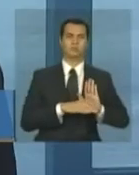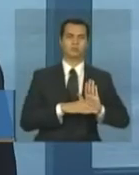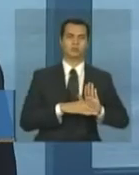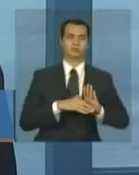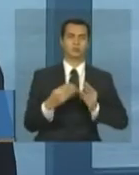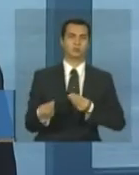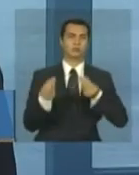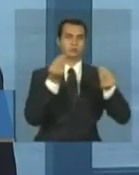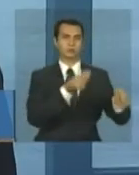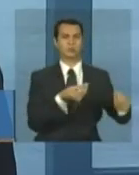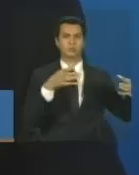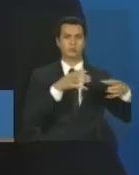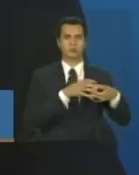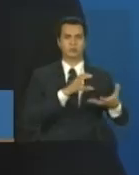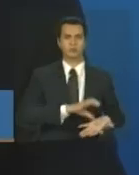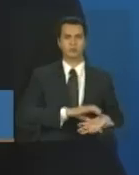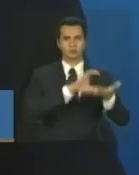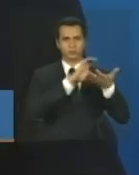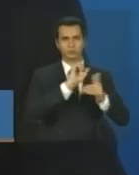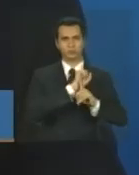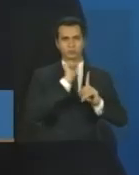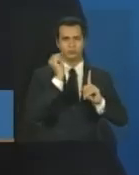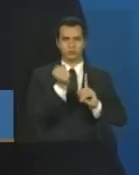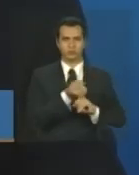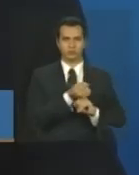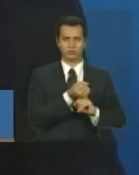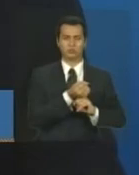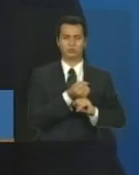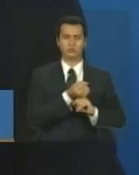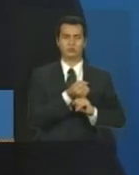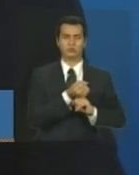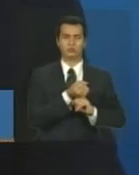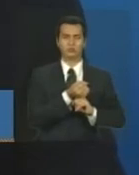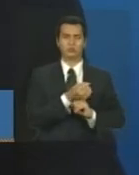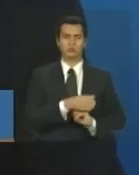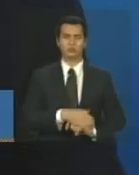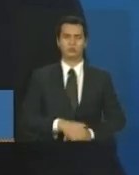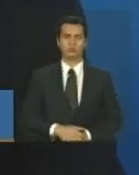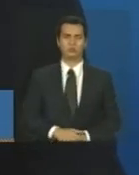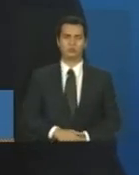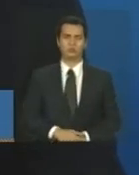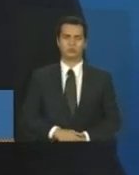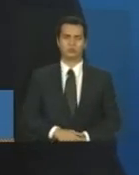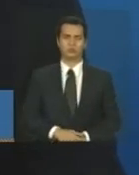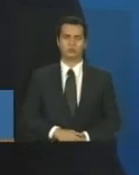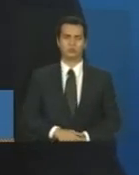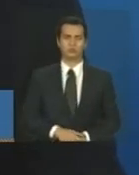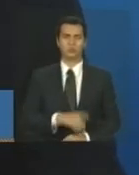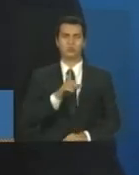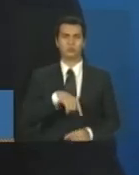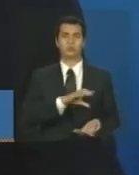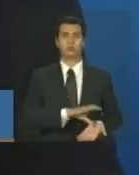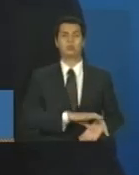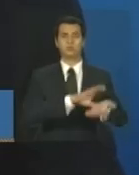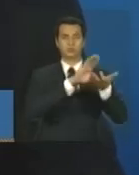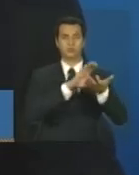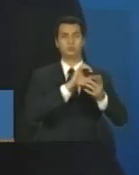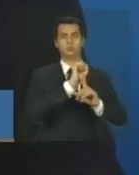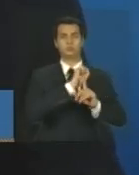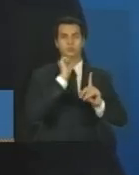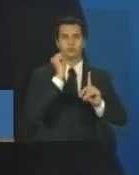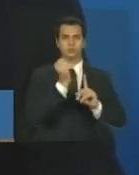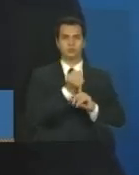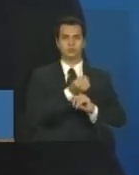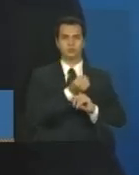como foi falado que é em nada na sua grande maioria são os conselhos municipais de assistência